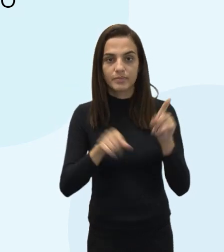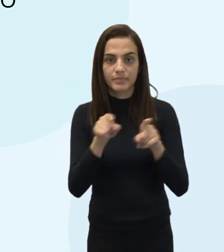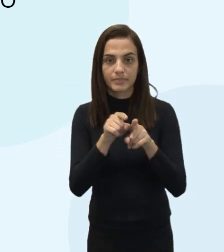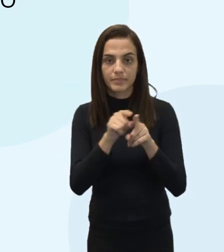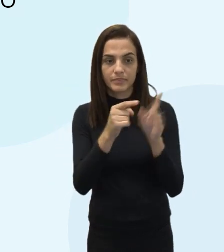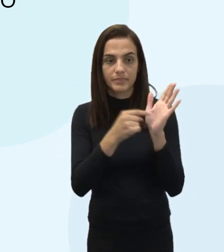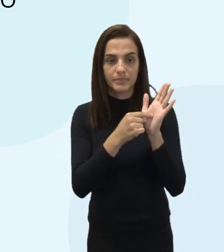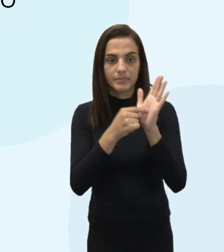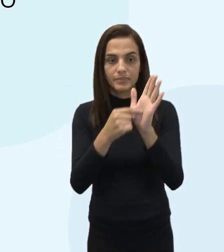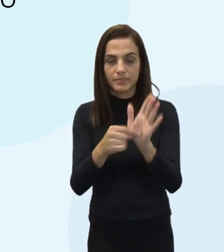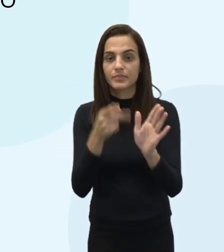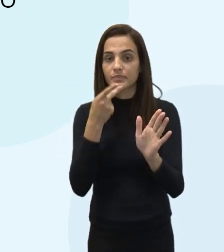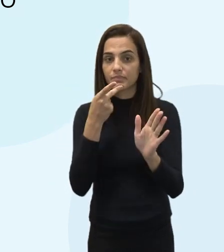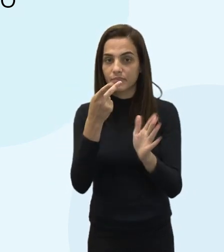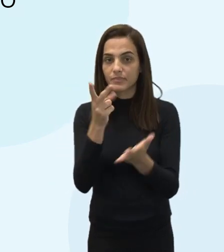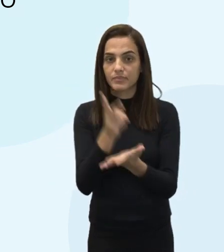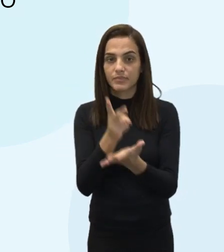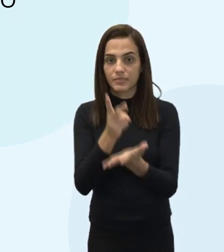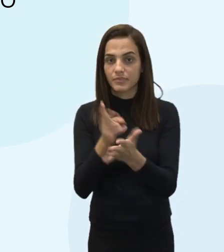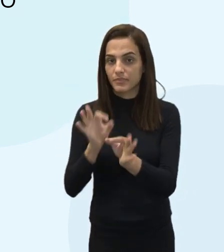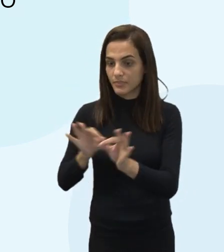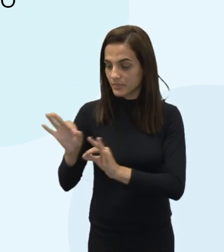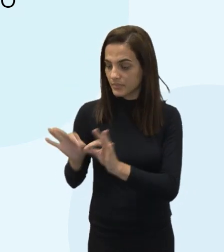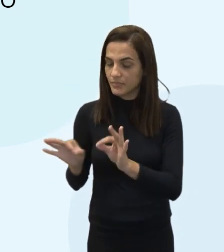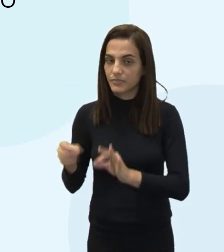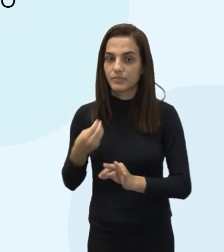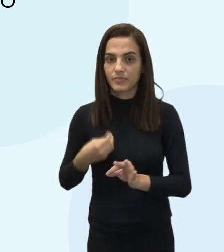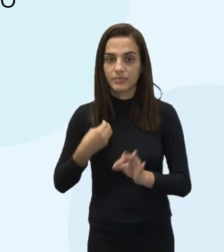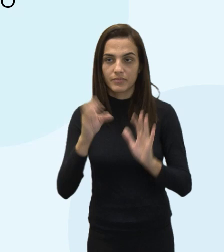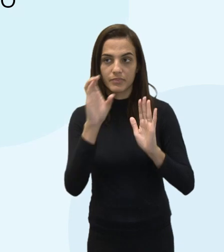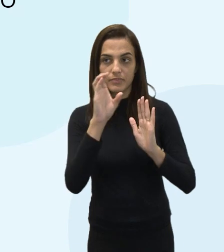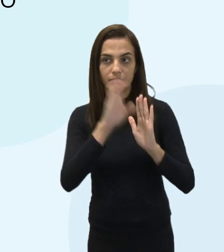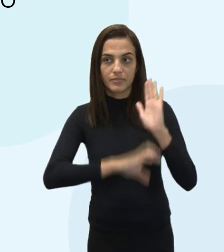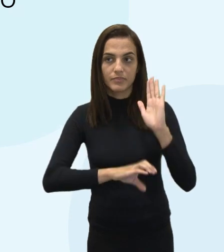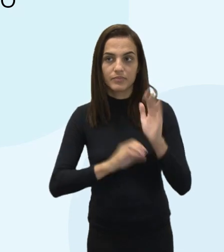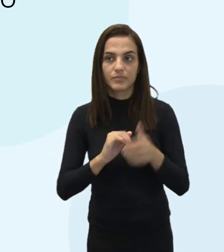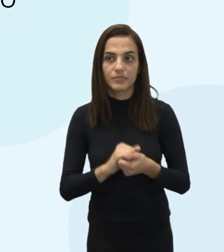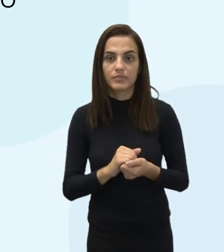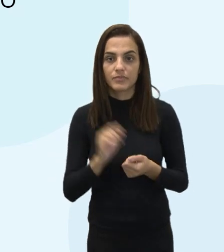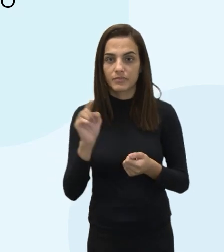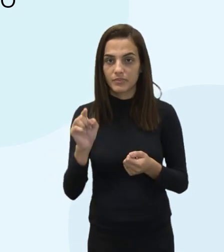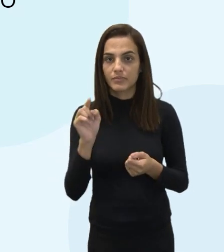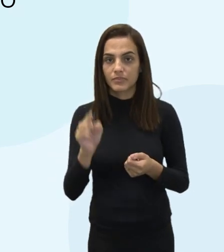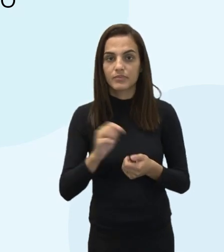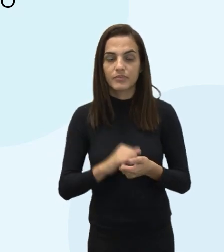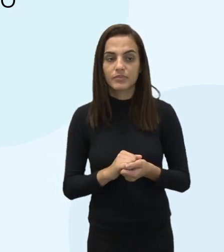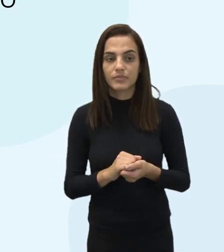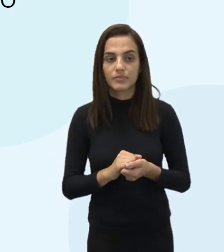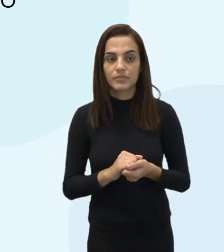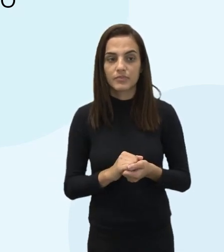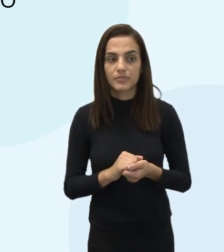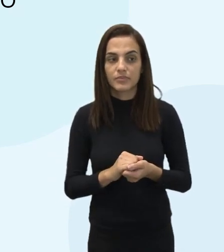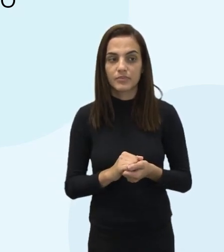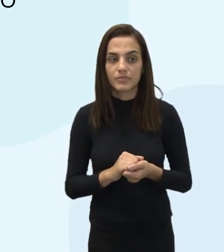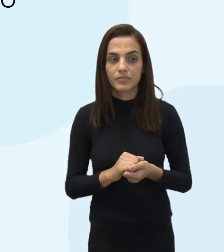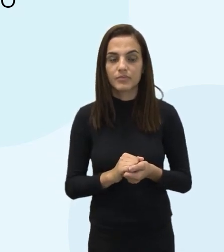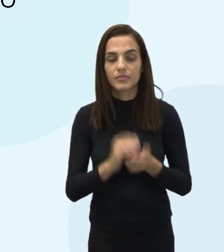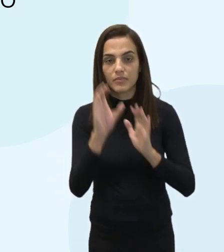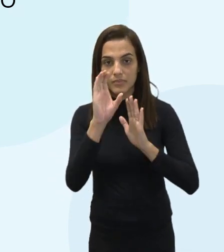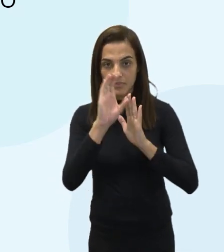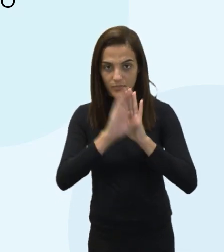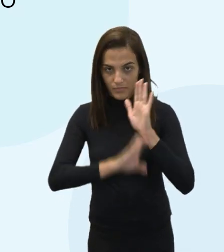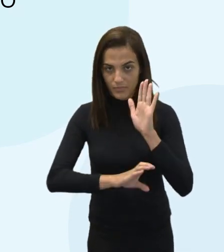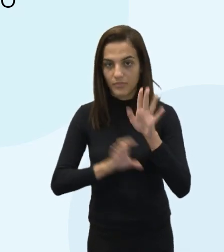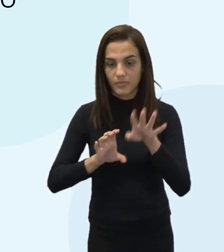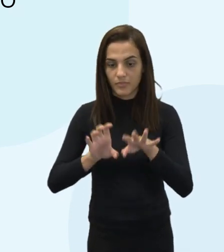Vamos lembrar que falam sempre que o projeto de vida nesse currículo agora, ele é a espinha dorsal do currículo da